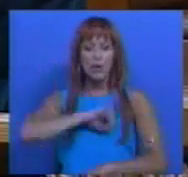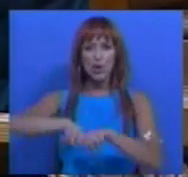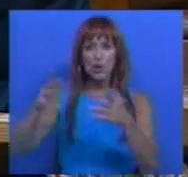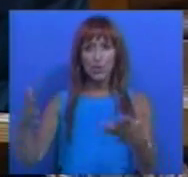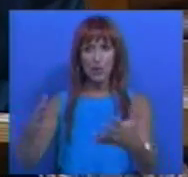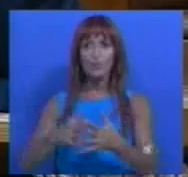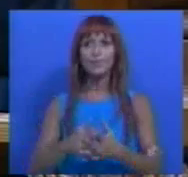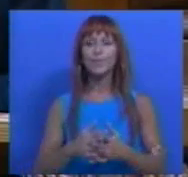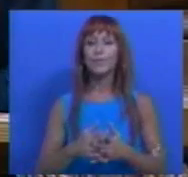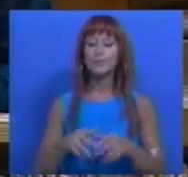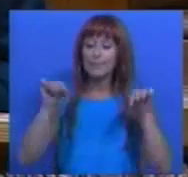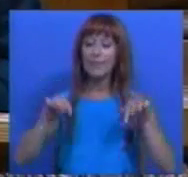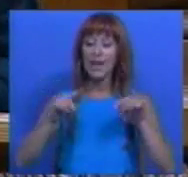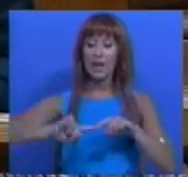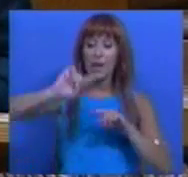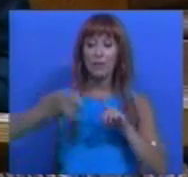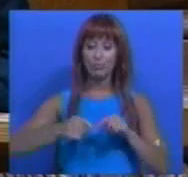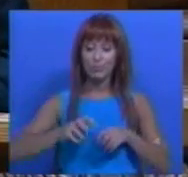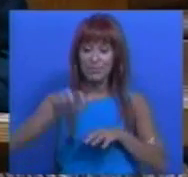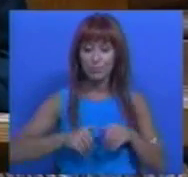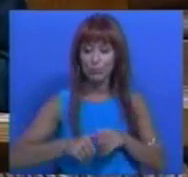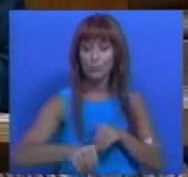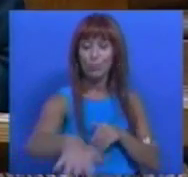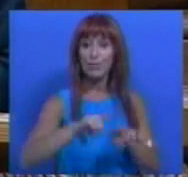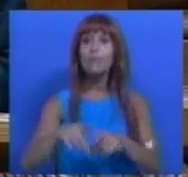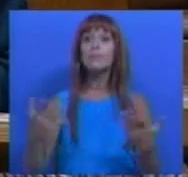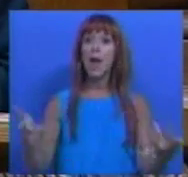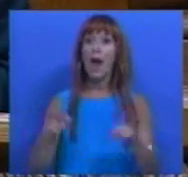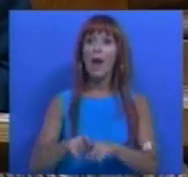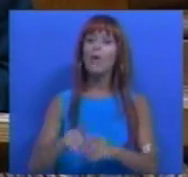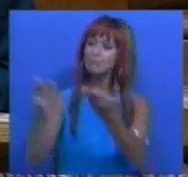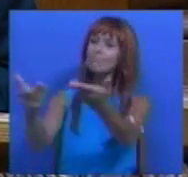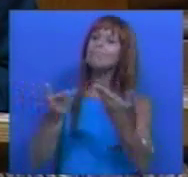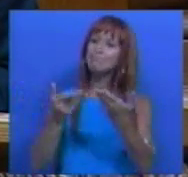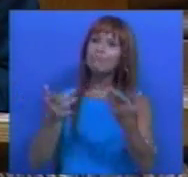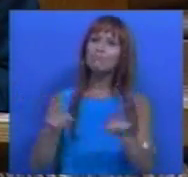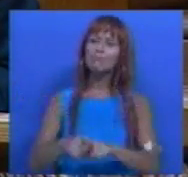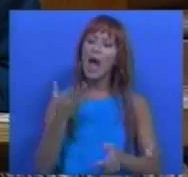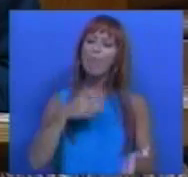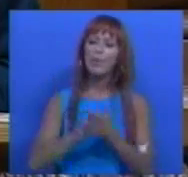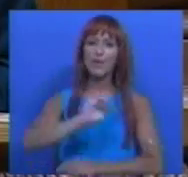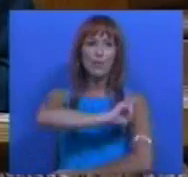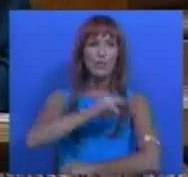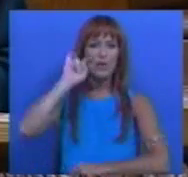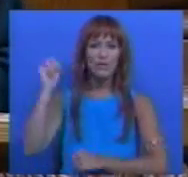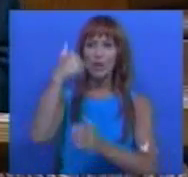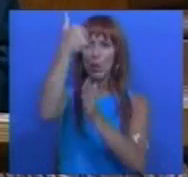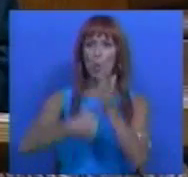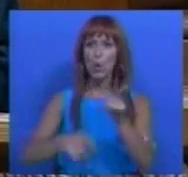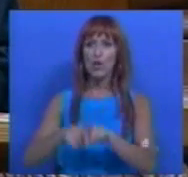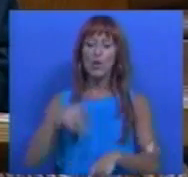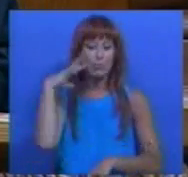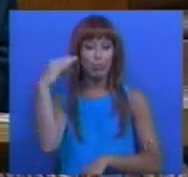senhores deputados, esta sessão legislativa é ainda convidada a usar os poderes de revisão